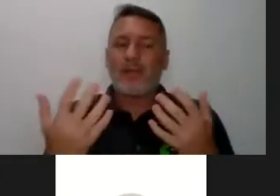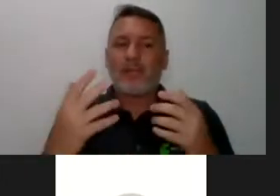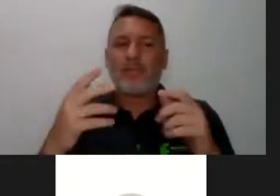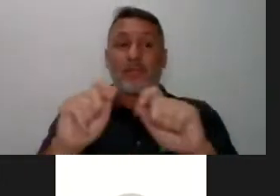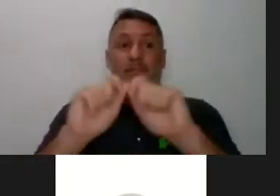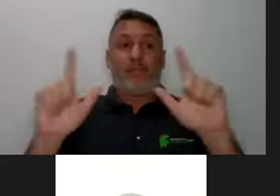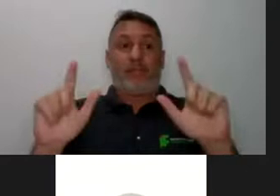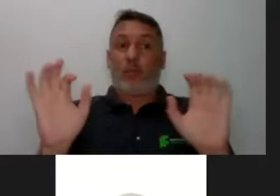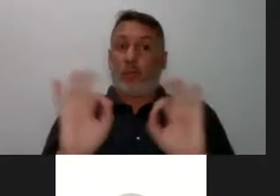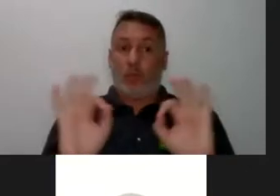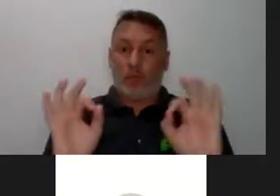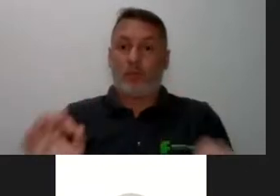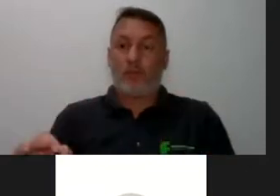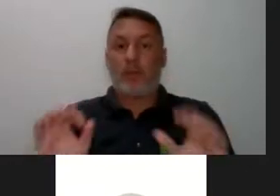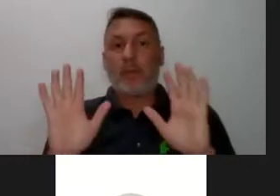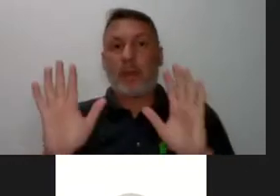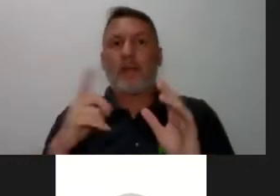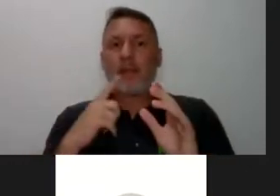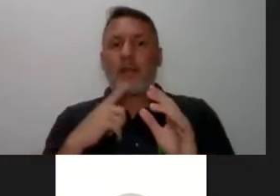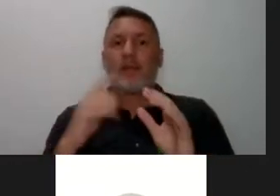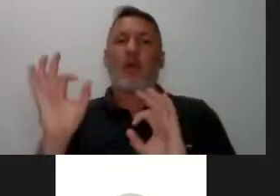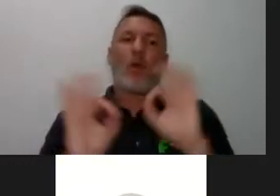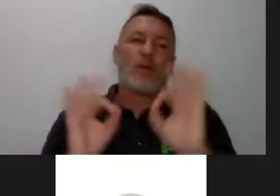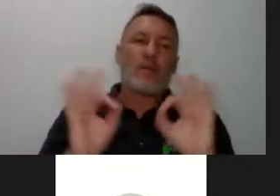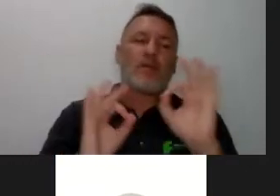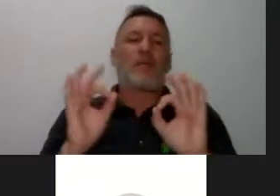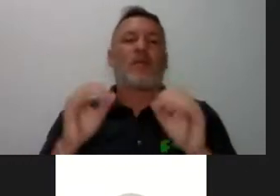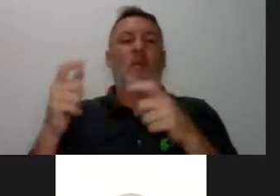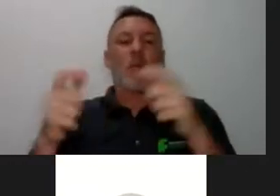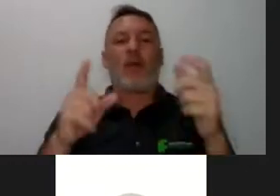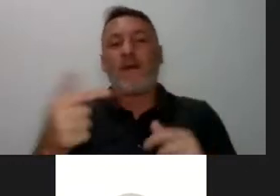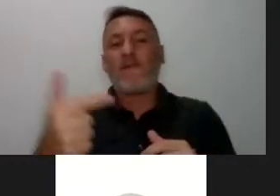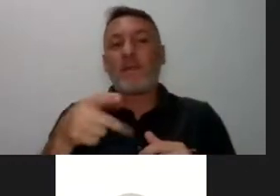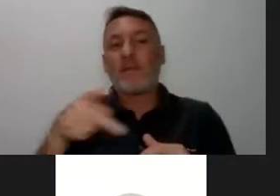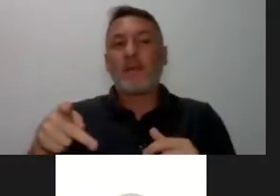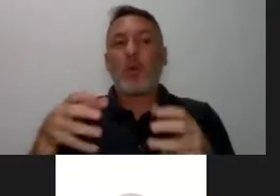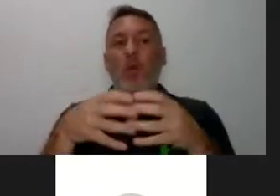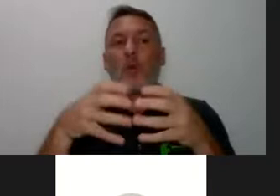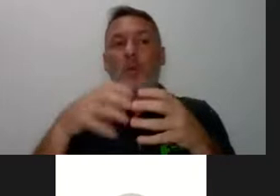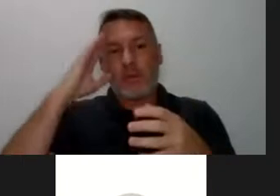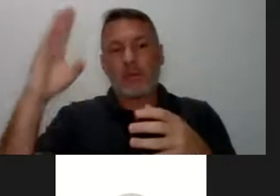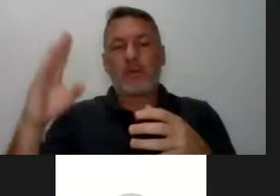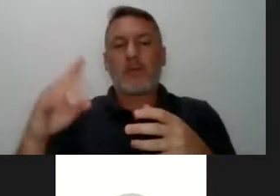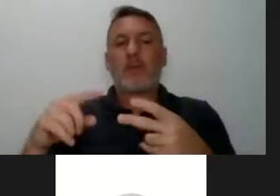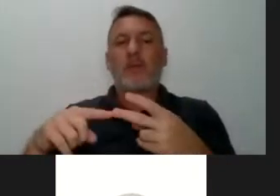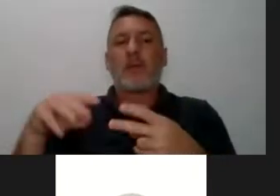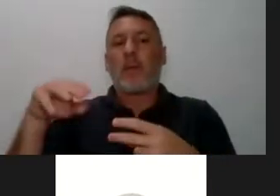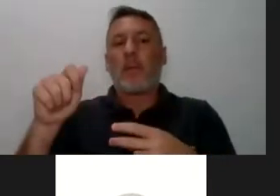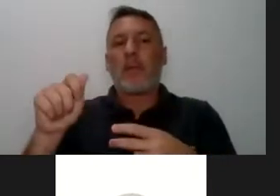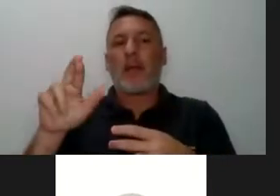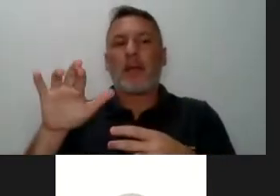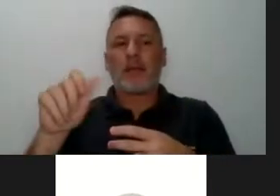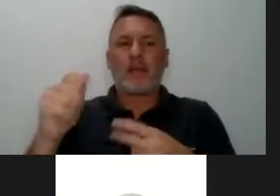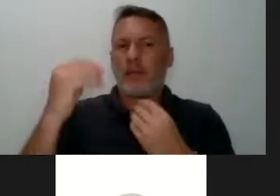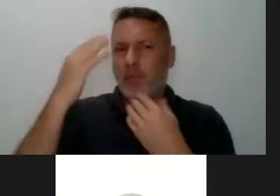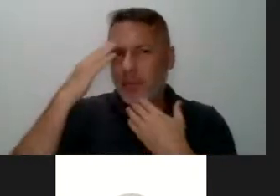conosco, mas aparece muito durante a organização do evento. A vice-presidenta da Comissão Central, a Márcia Cristina Moura. Márcia, muito obrigado